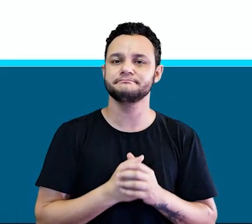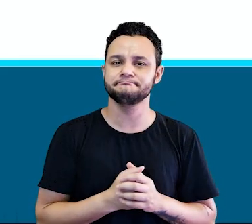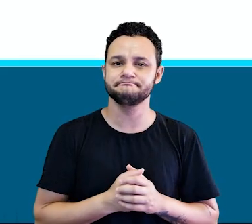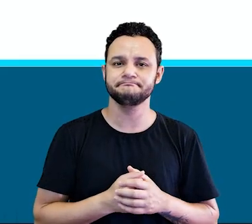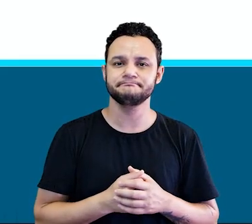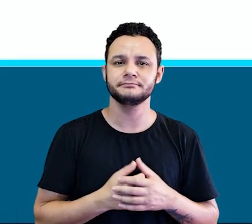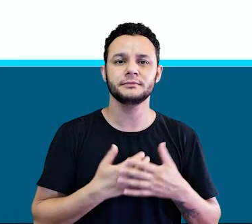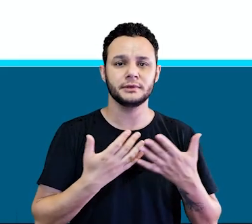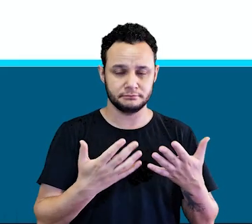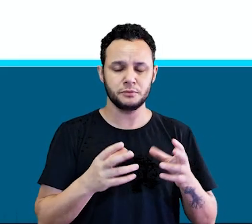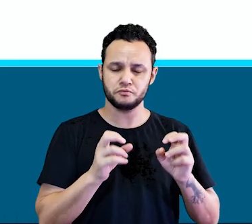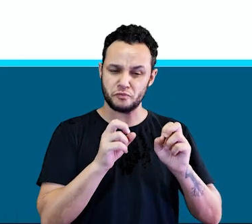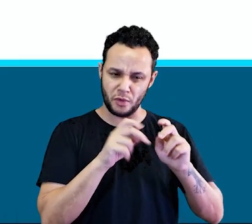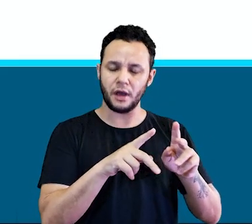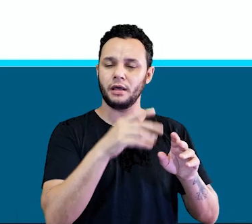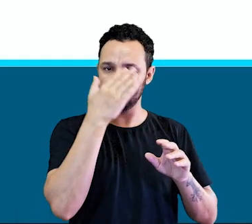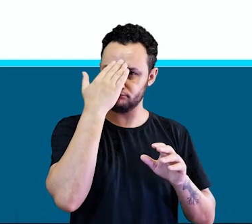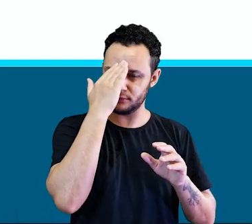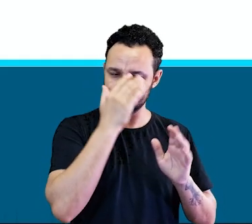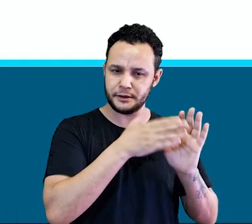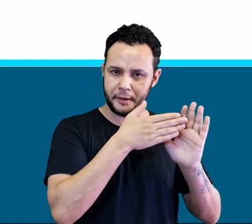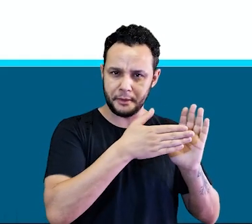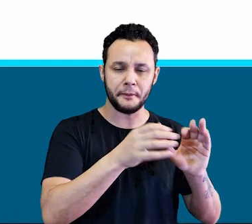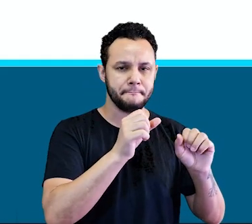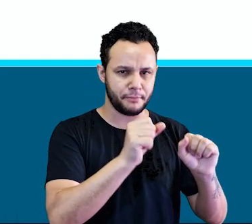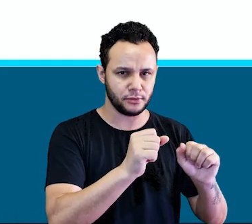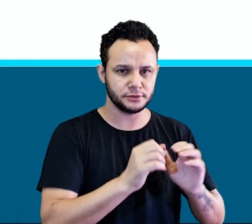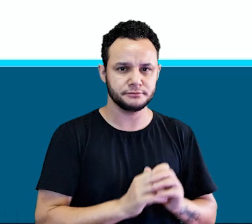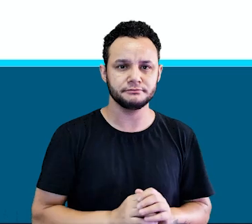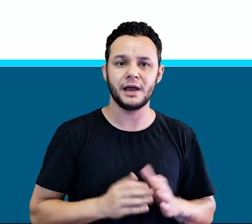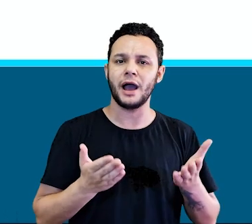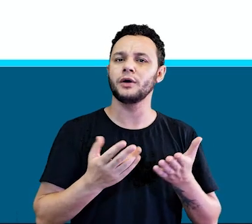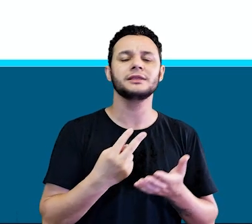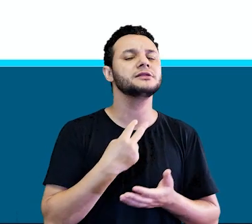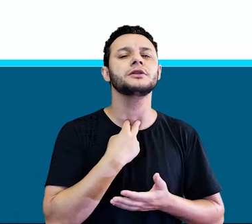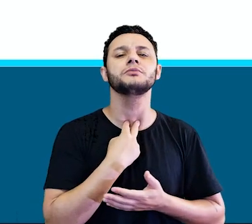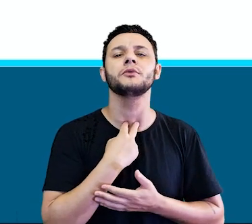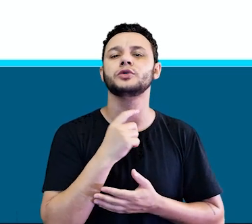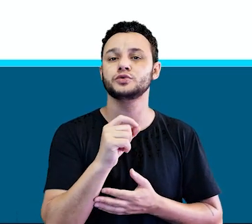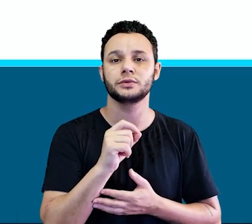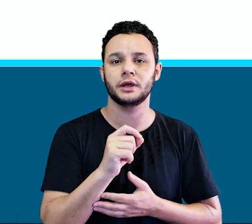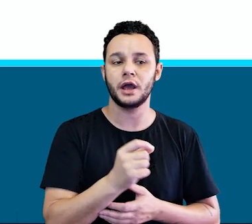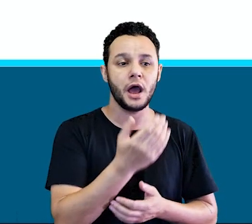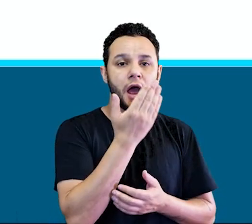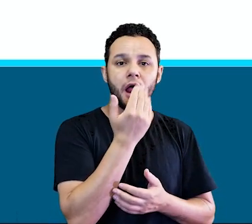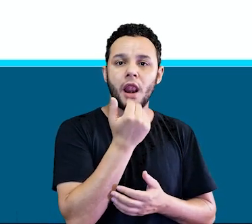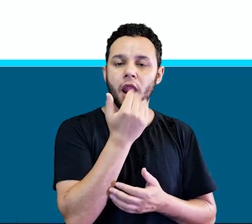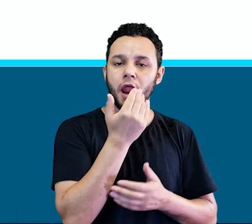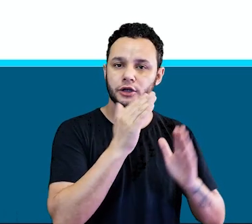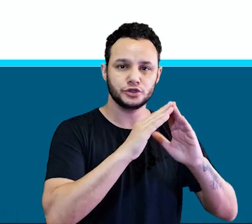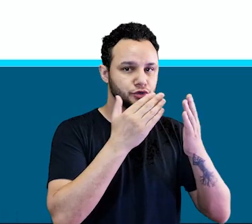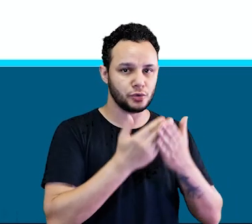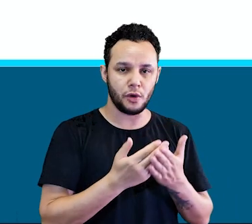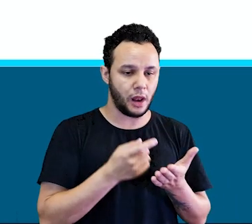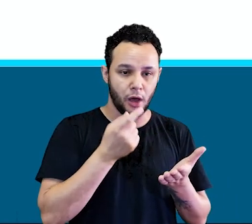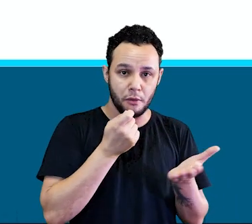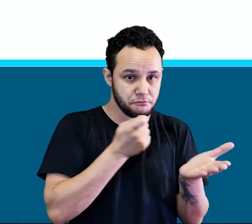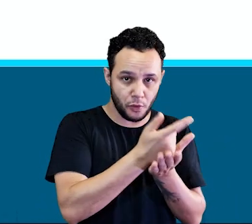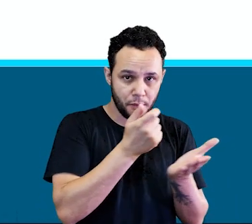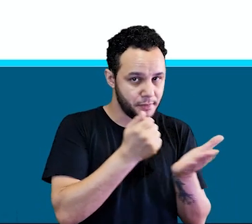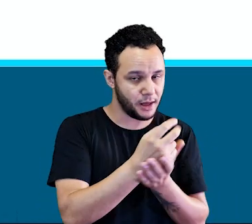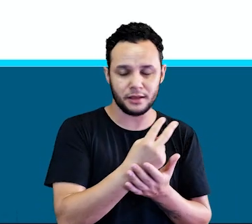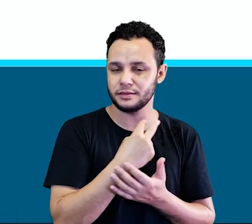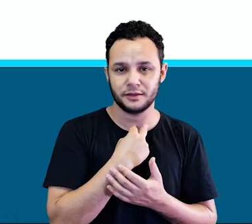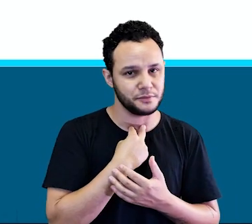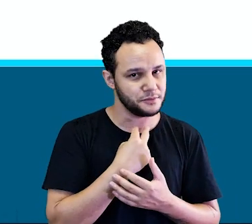certo? Então, o que não pode, na verdade, não pode ser utilizado para merenda escolar, por exemplo, não pode